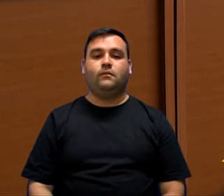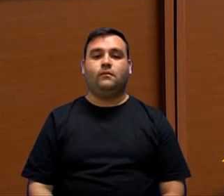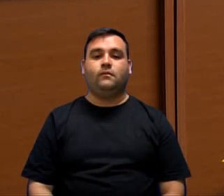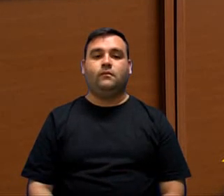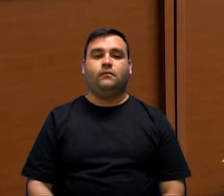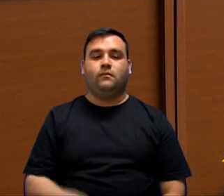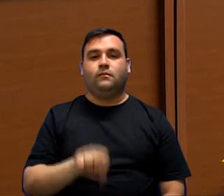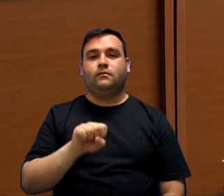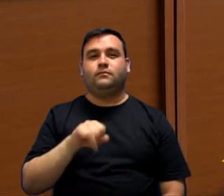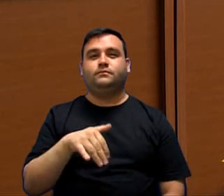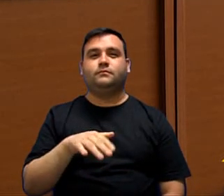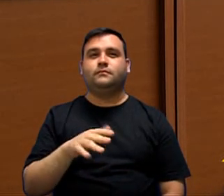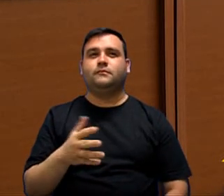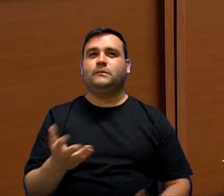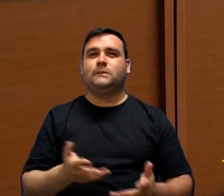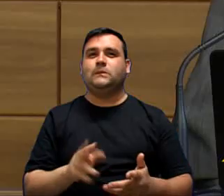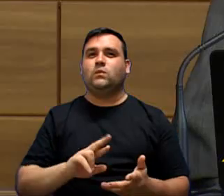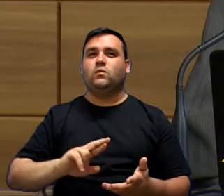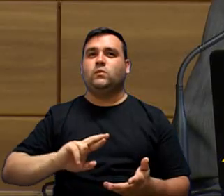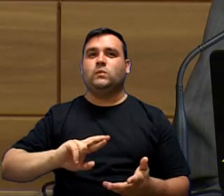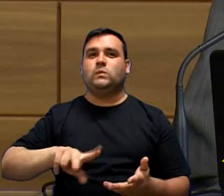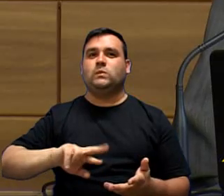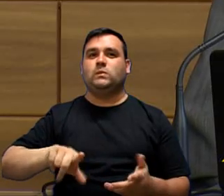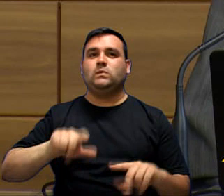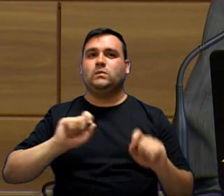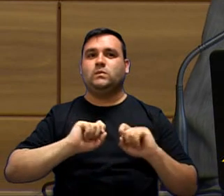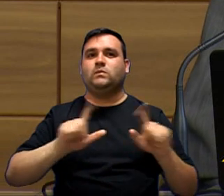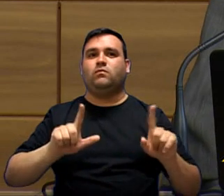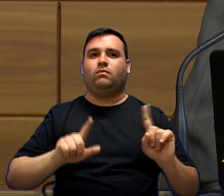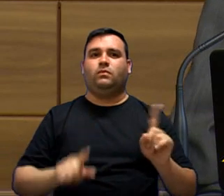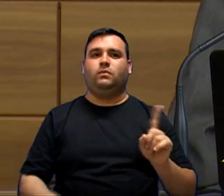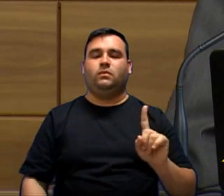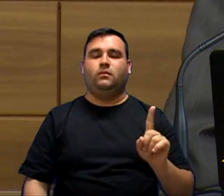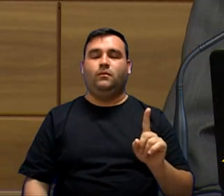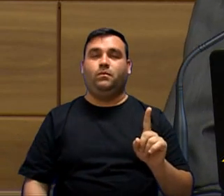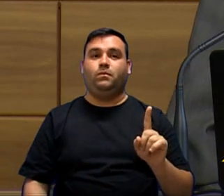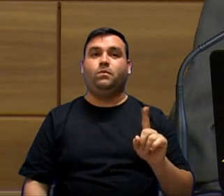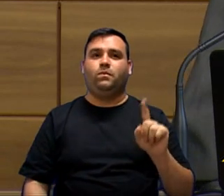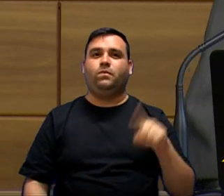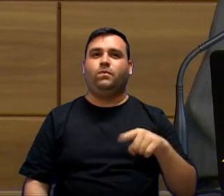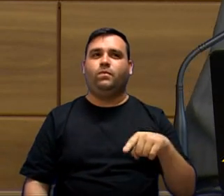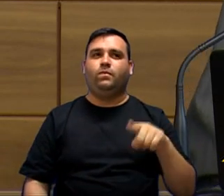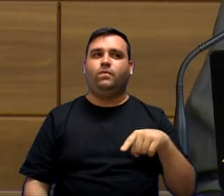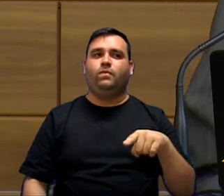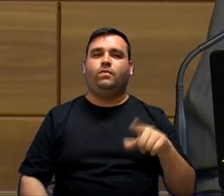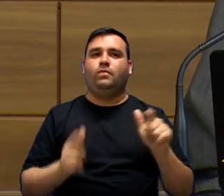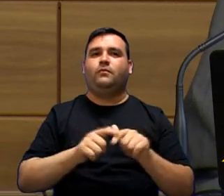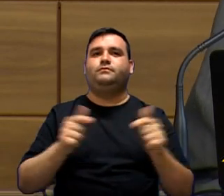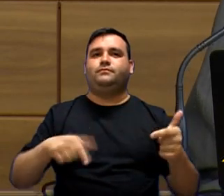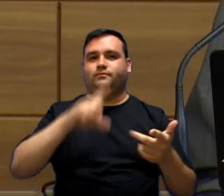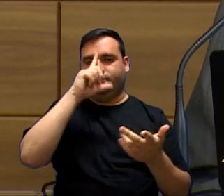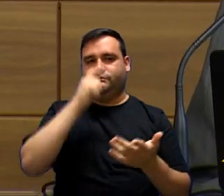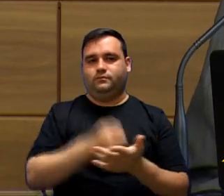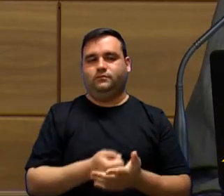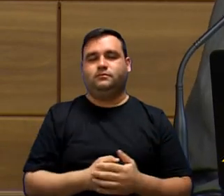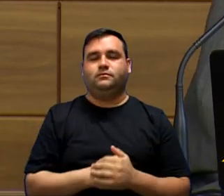Caminhamento a voto esse, sim. Não, esse não é. Esse não é no painel, né? Ah, é sim. Votação maioria